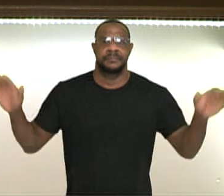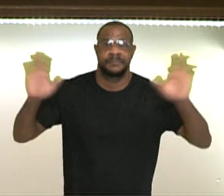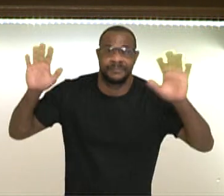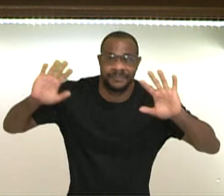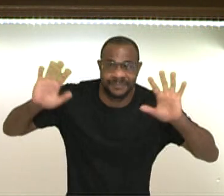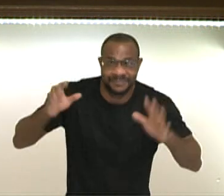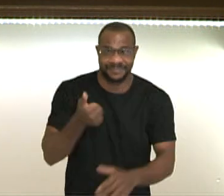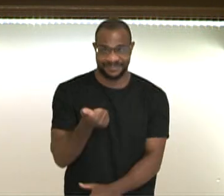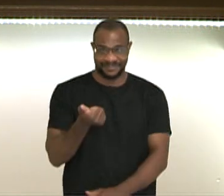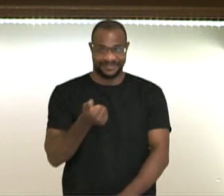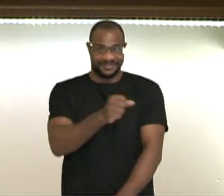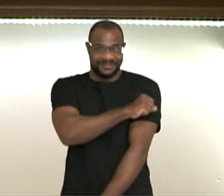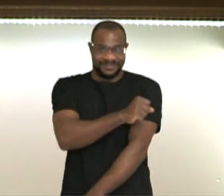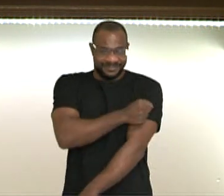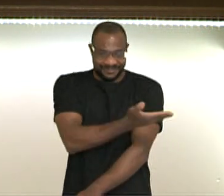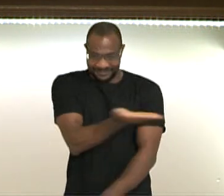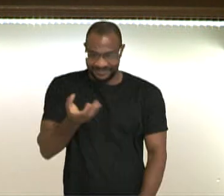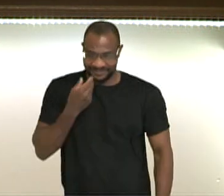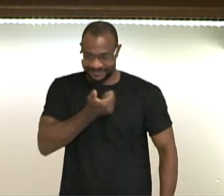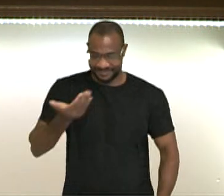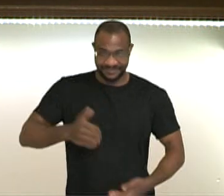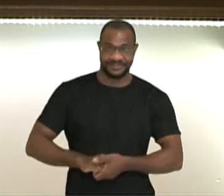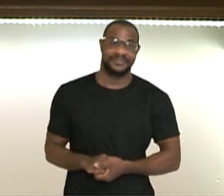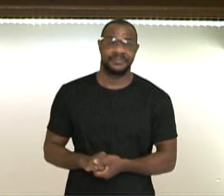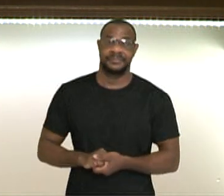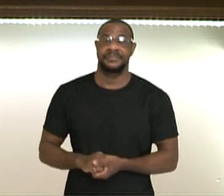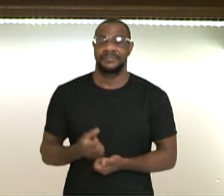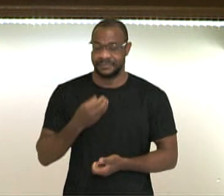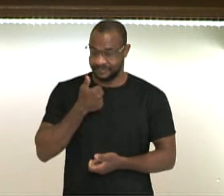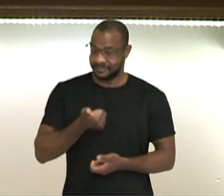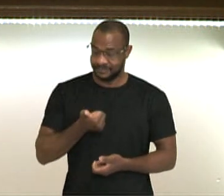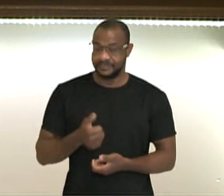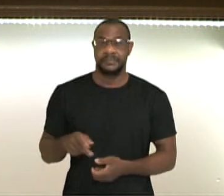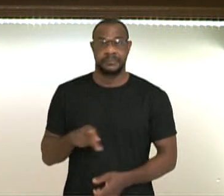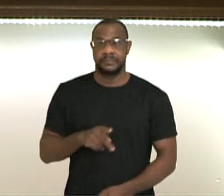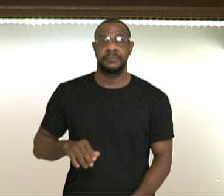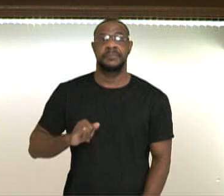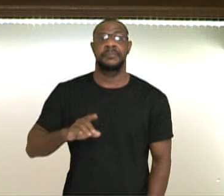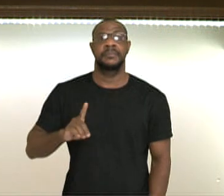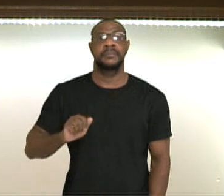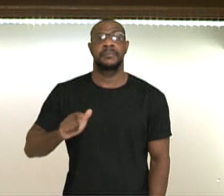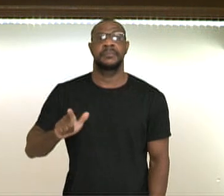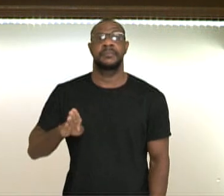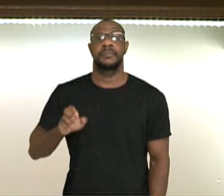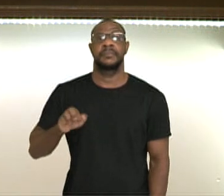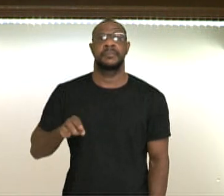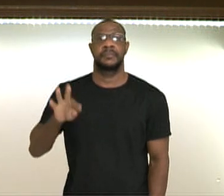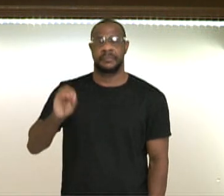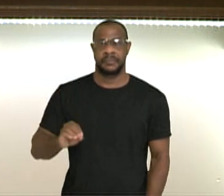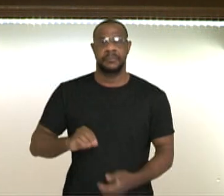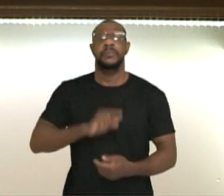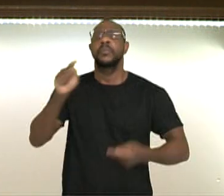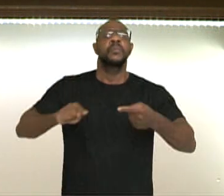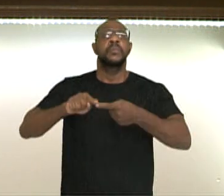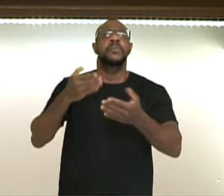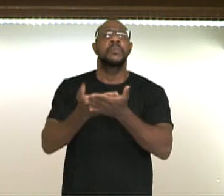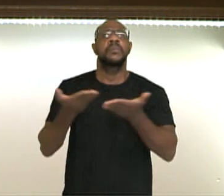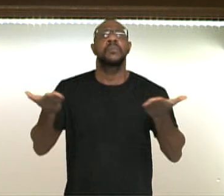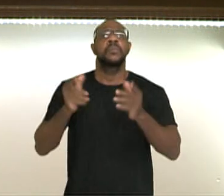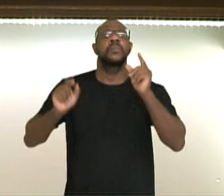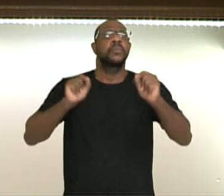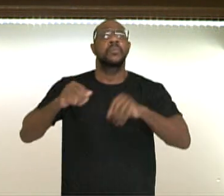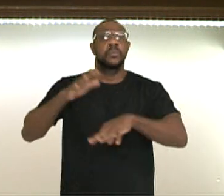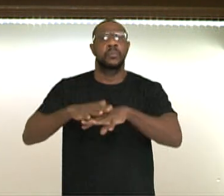E aí, pessoal do oitavo ano, tudo bem com vocês? Espero que estejam todos bem. Aqui é o professor Idalberto e vamos ver quais são os objetivos da nossa aula